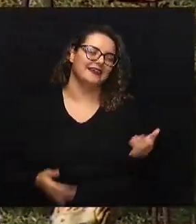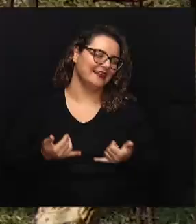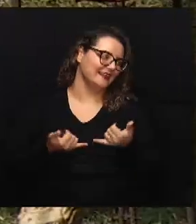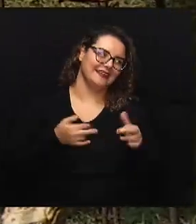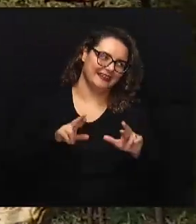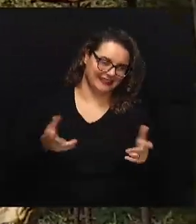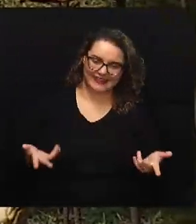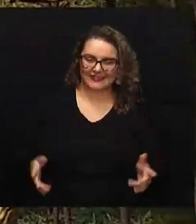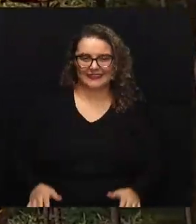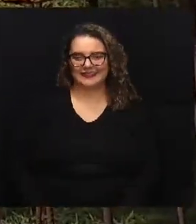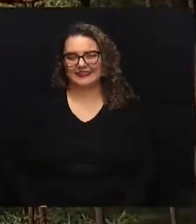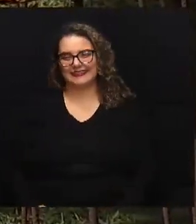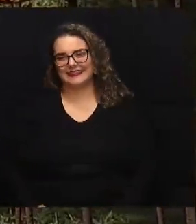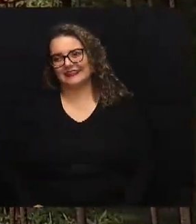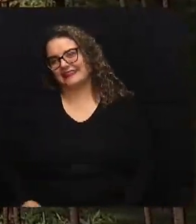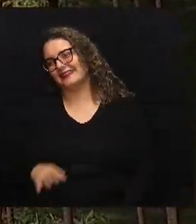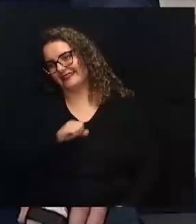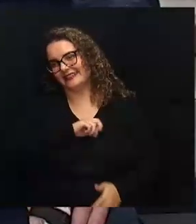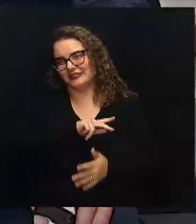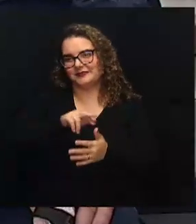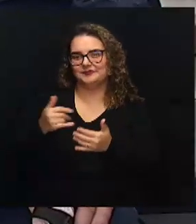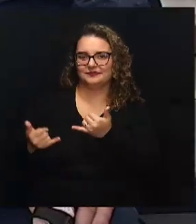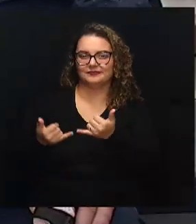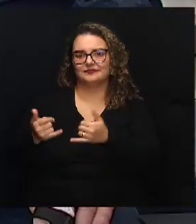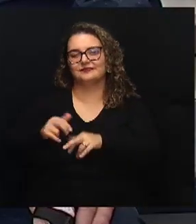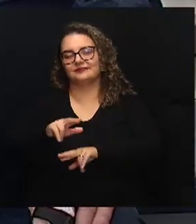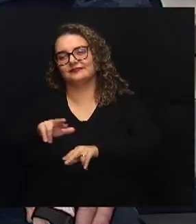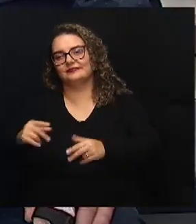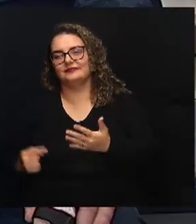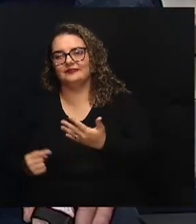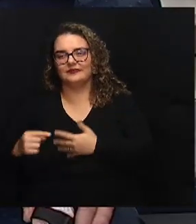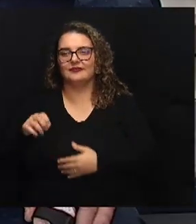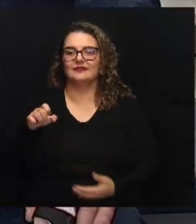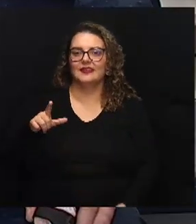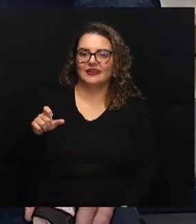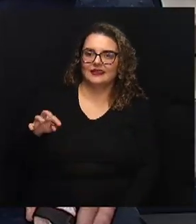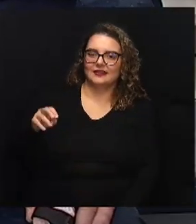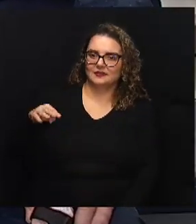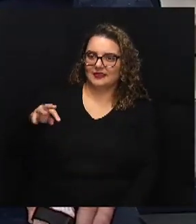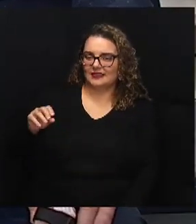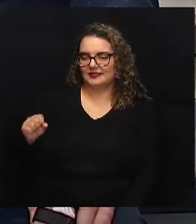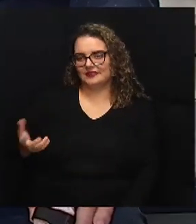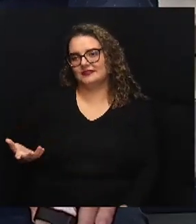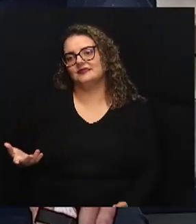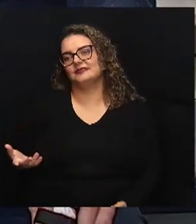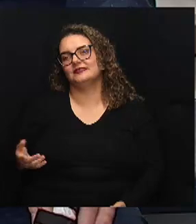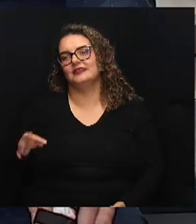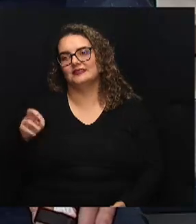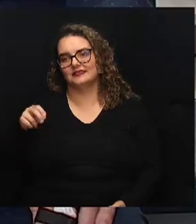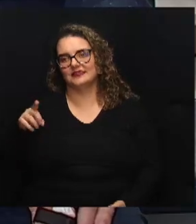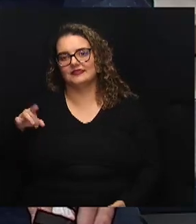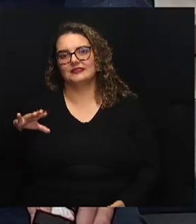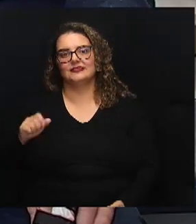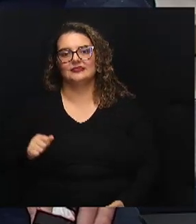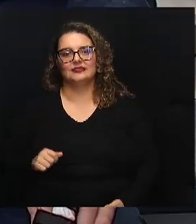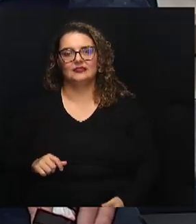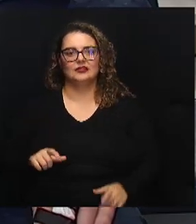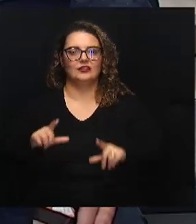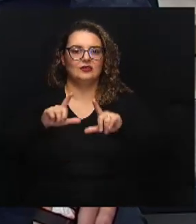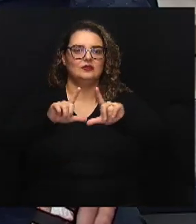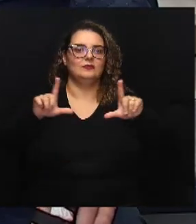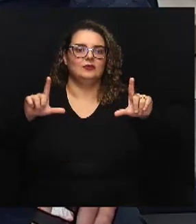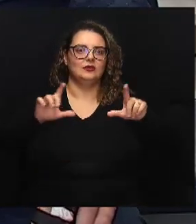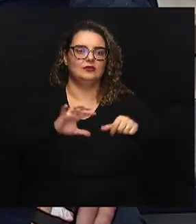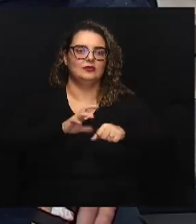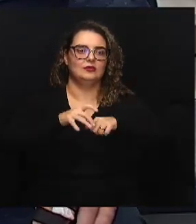gosto de diversificar, de brincar um pouco com todos os elementos e com todas as tendências. E aquele painel também da